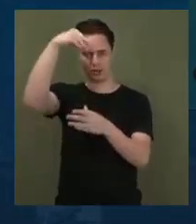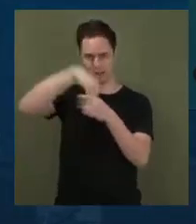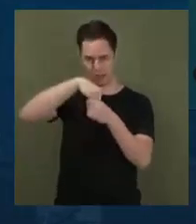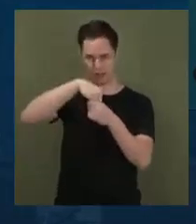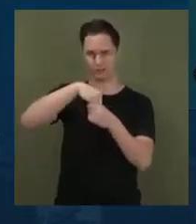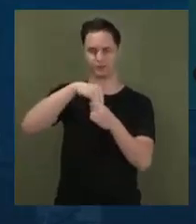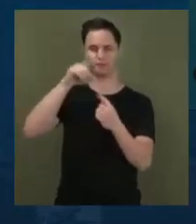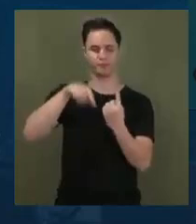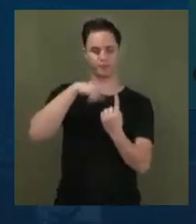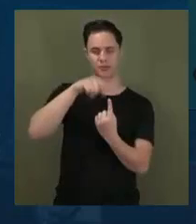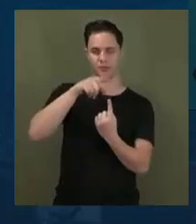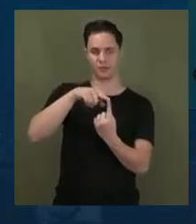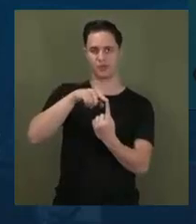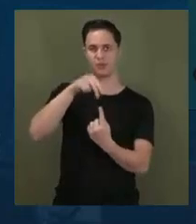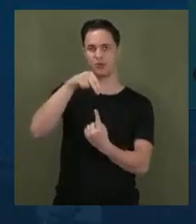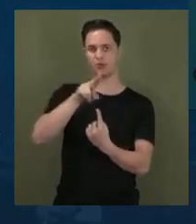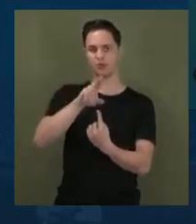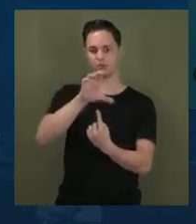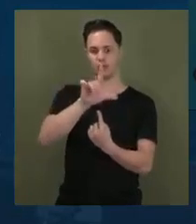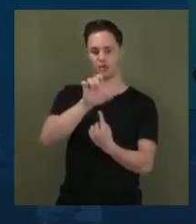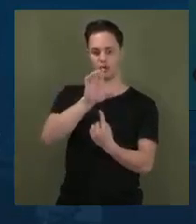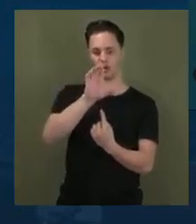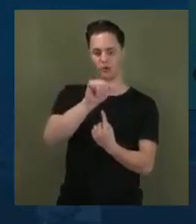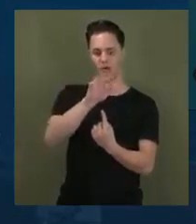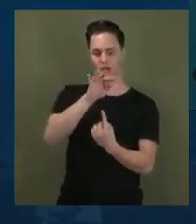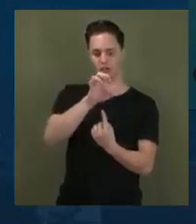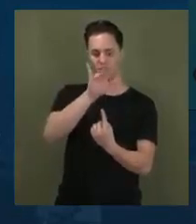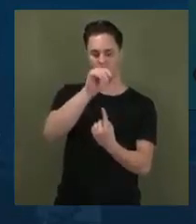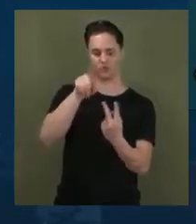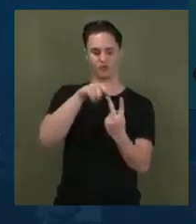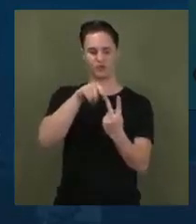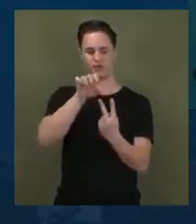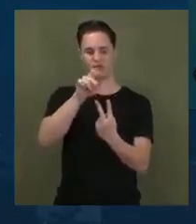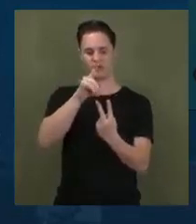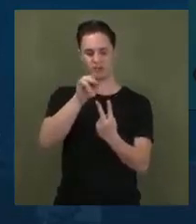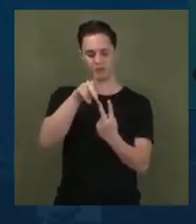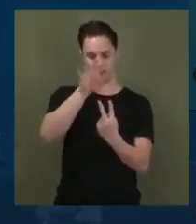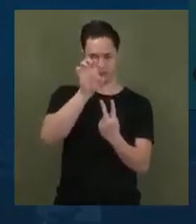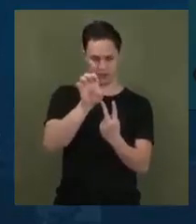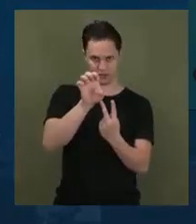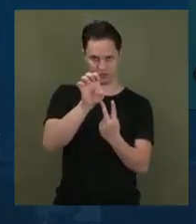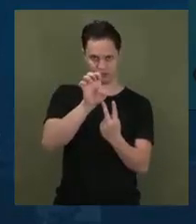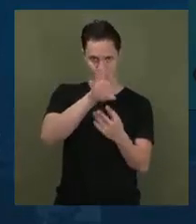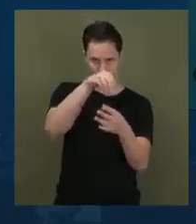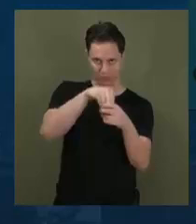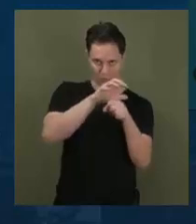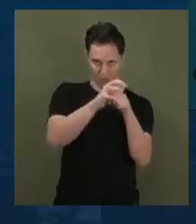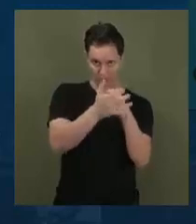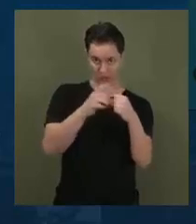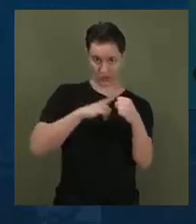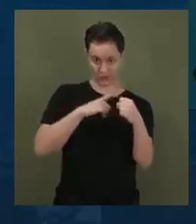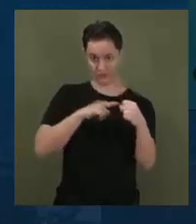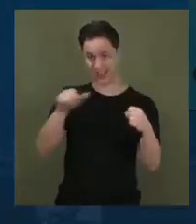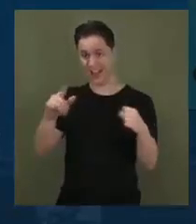principais, proteína de núcleo capsídeo e proteína spike. A tecnologia usada foi